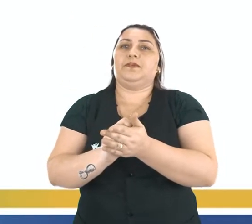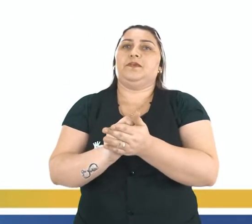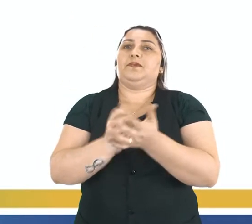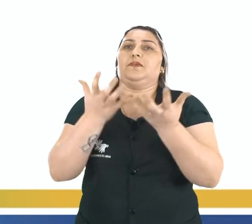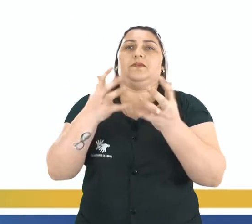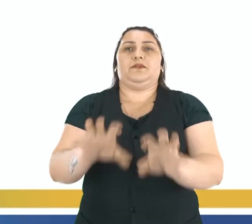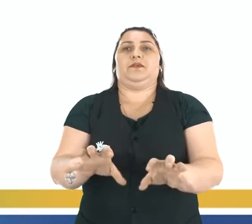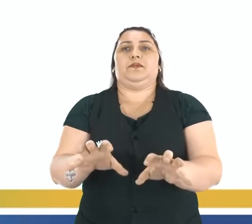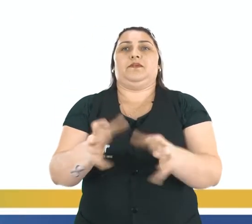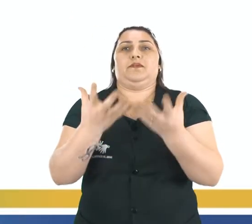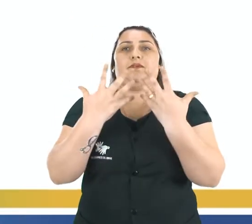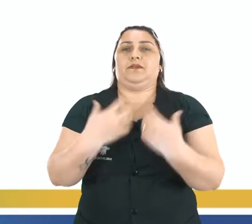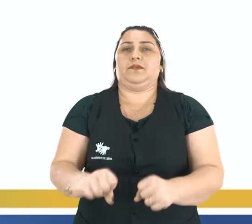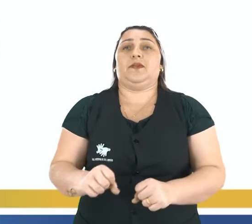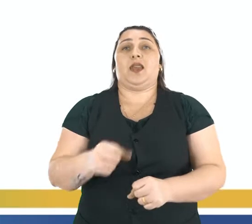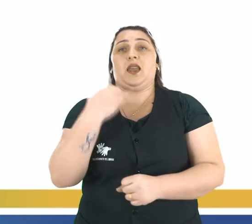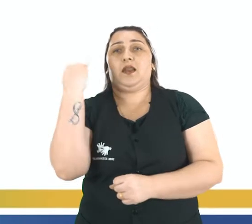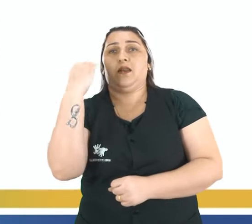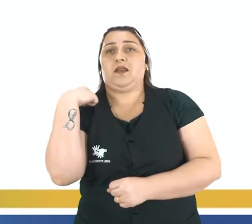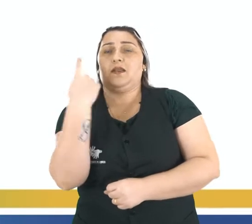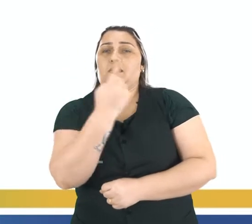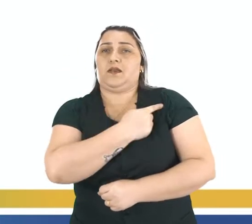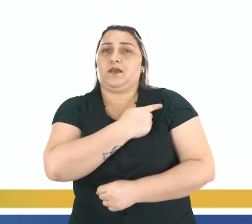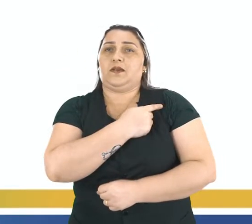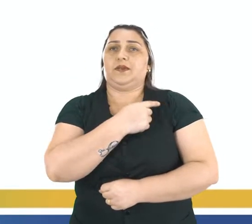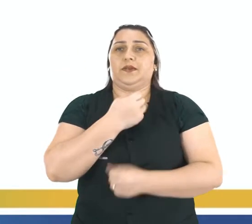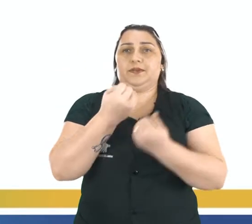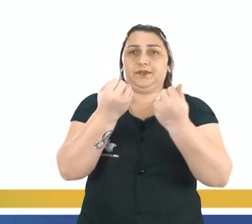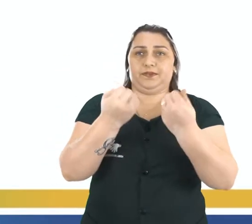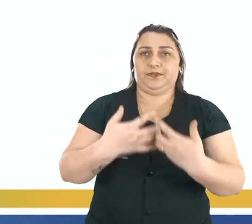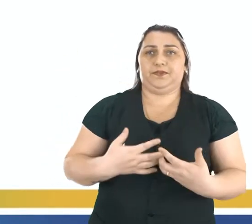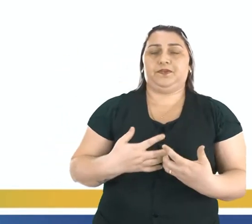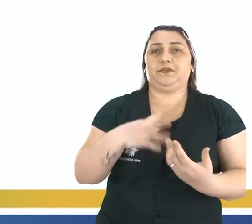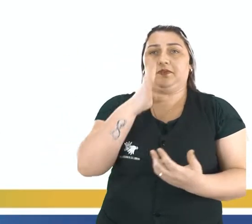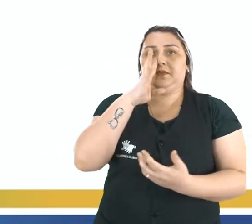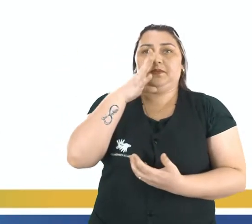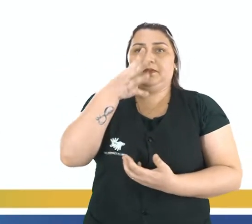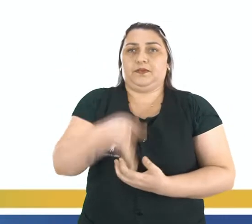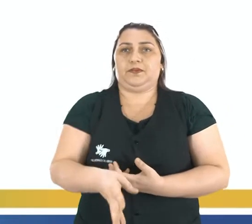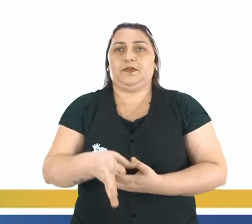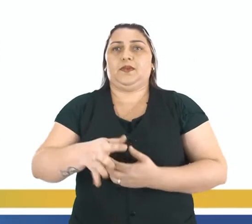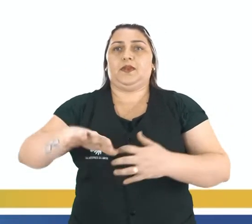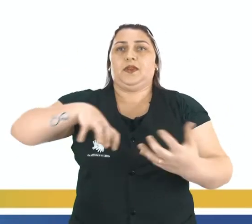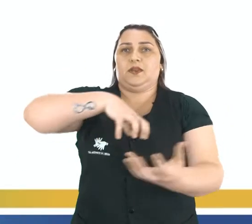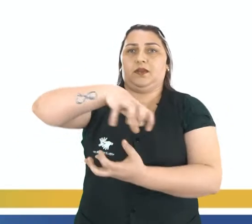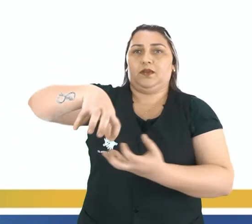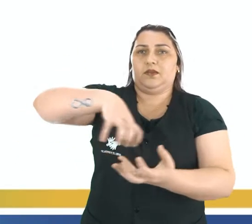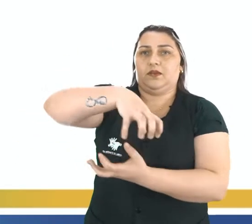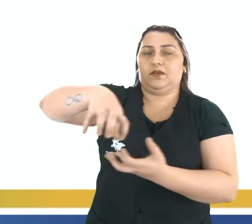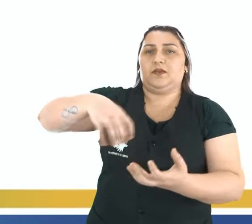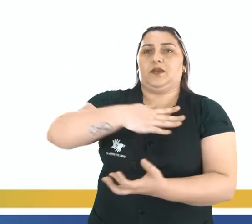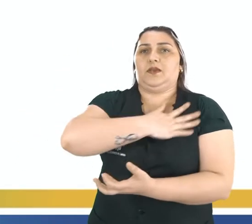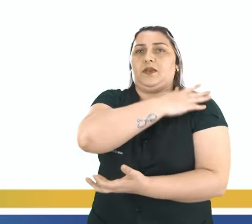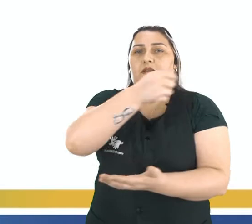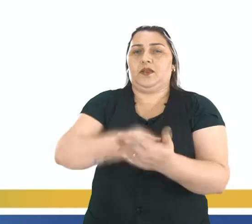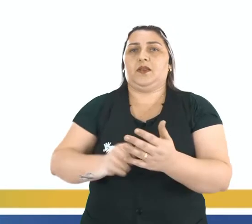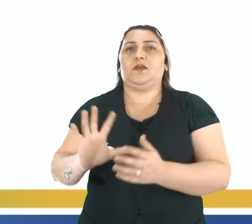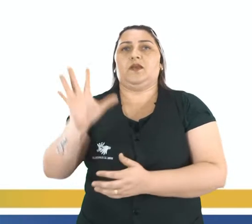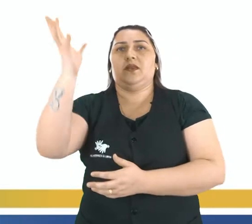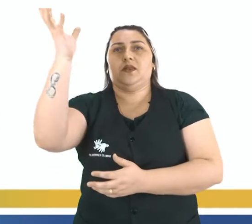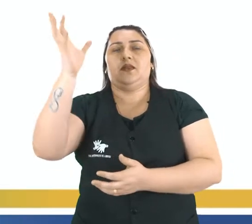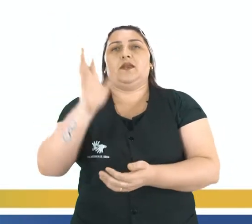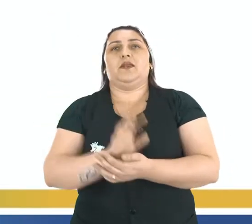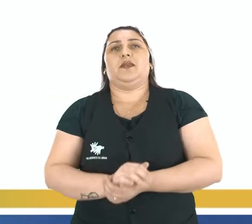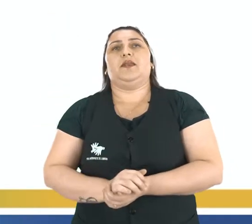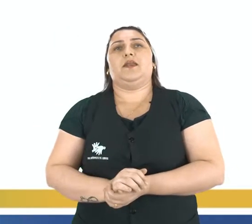protesto. Então, é importante a gente ressaltar que essas críticas e esses movimentos de resistência da ditadura, eles aconteceram